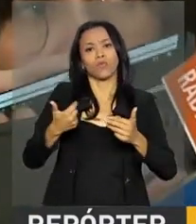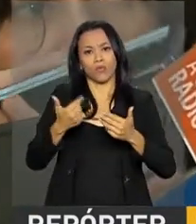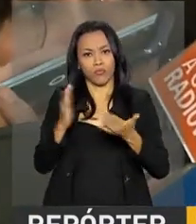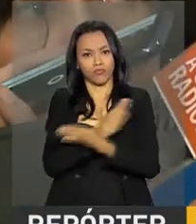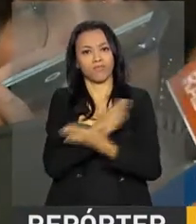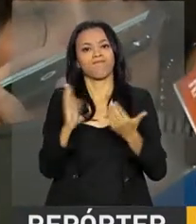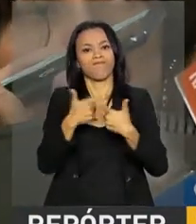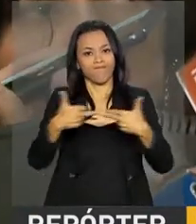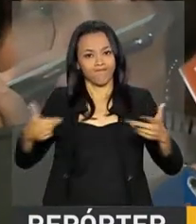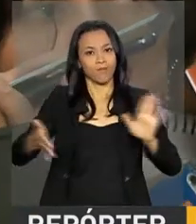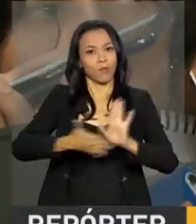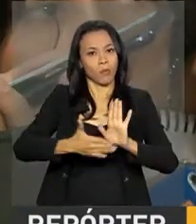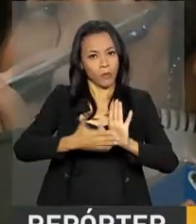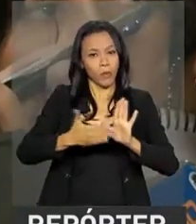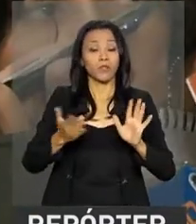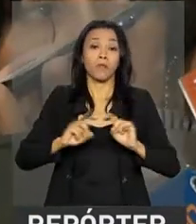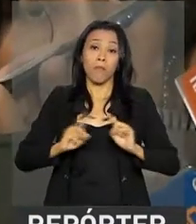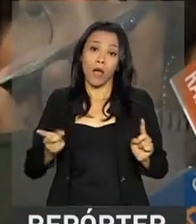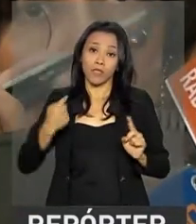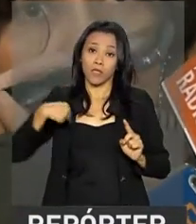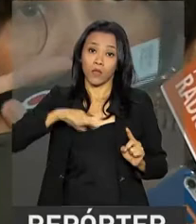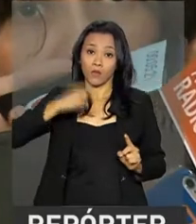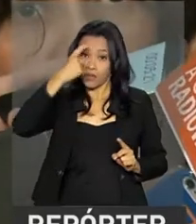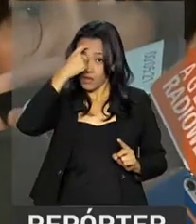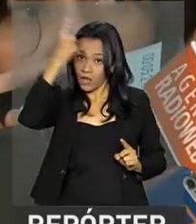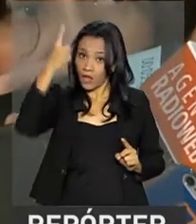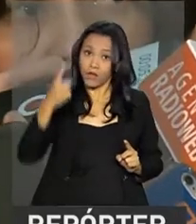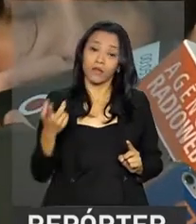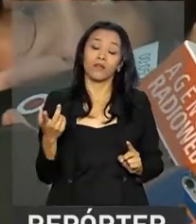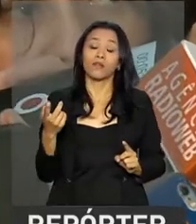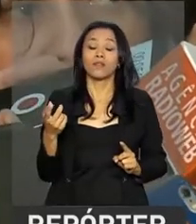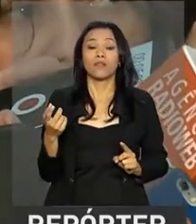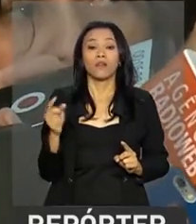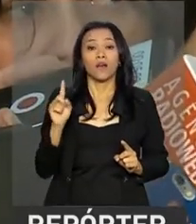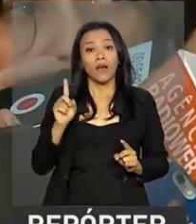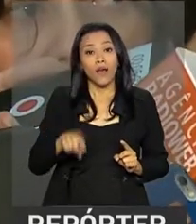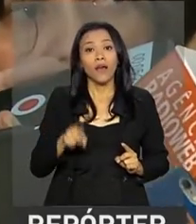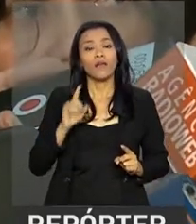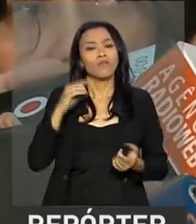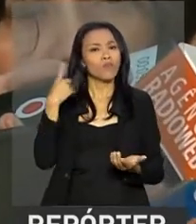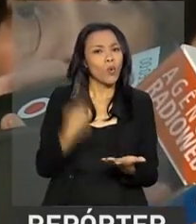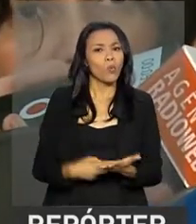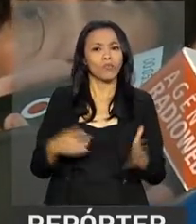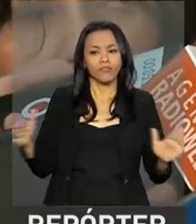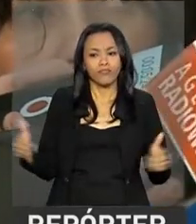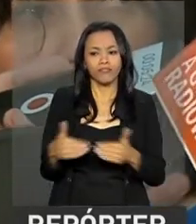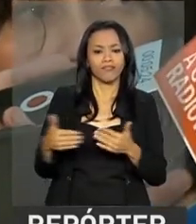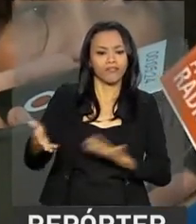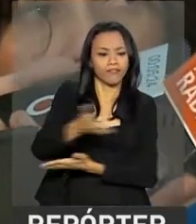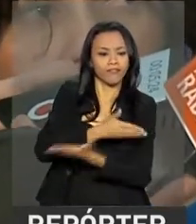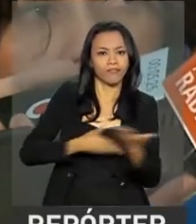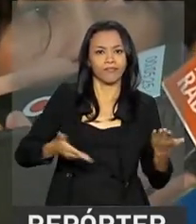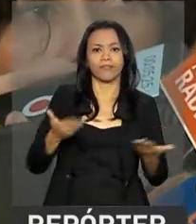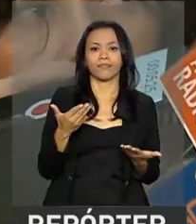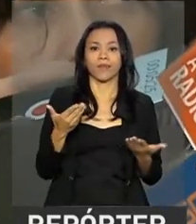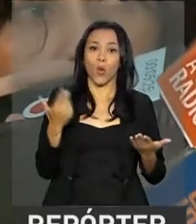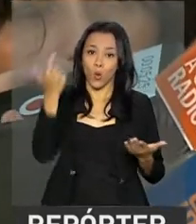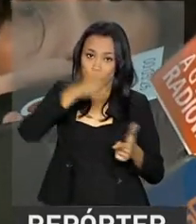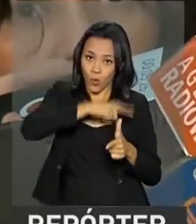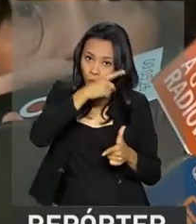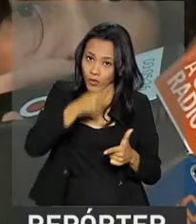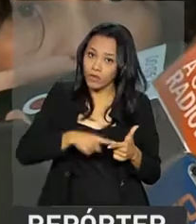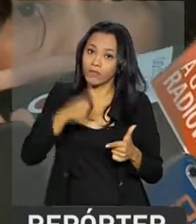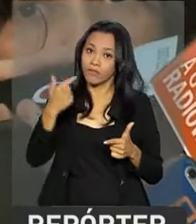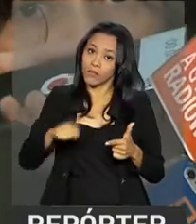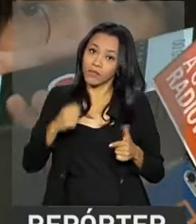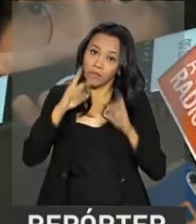a nossa ideia é de fato não é aprender negociações e se esse é o acordo geral mas de novo vamos respeitar